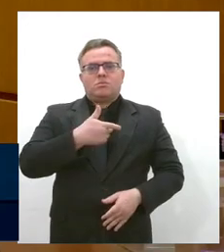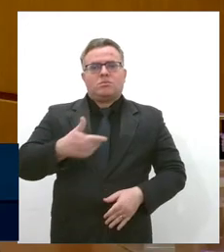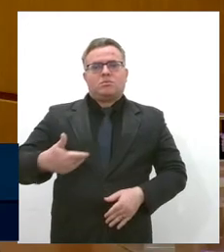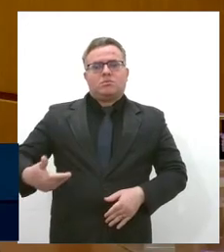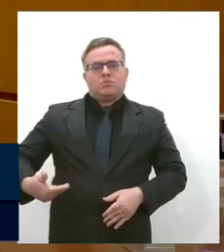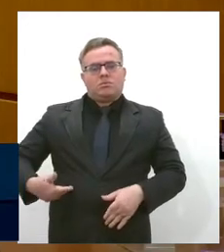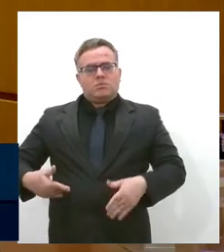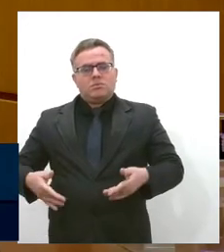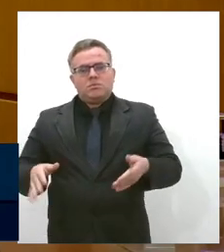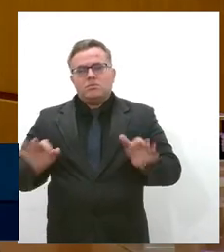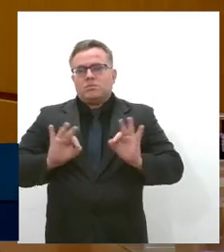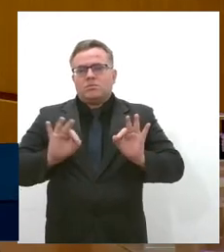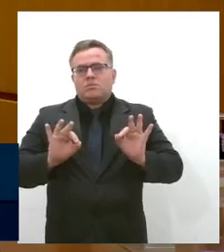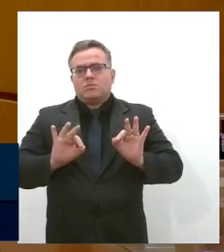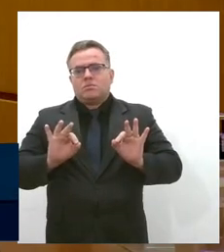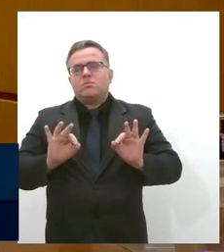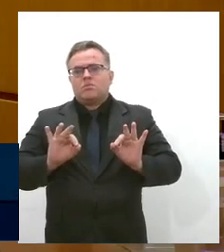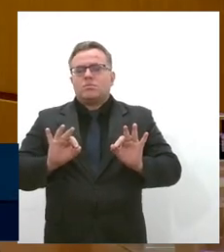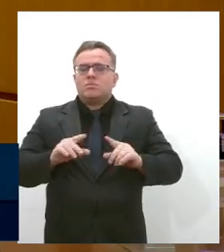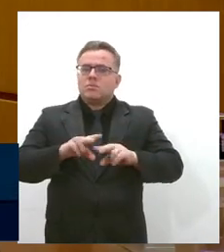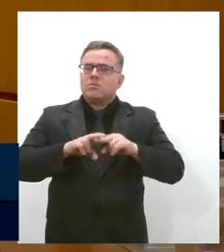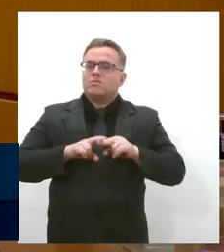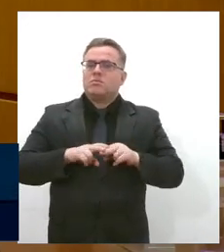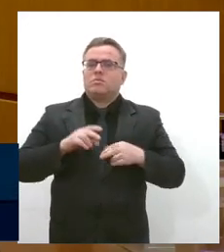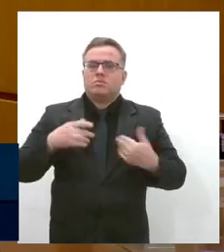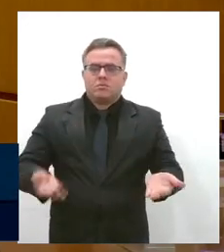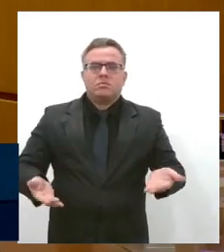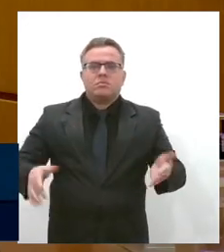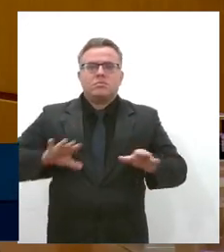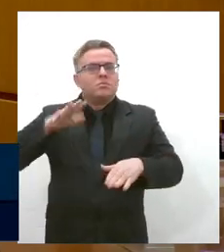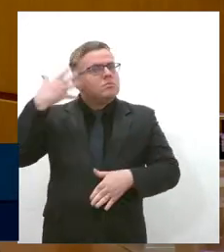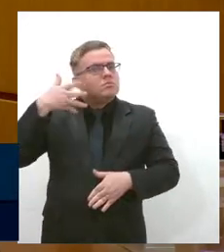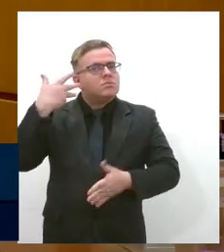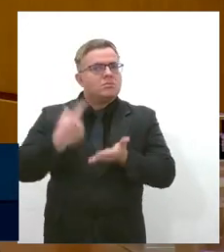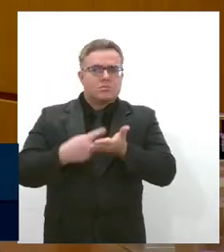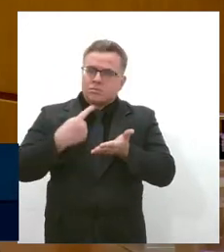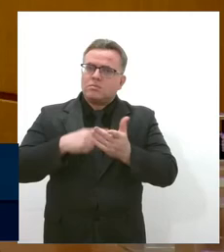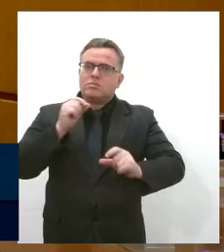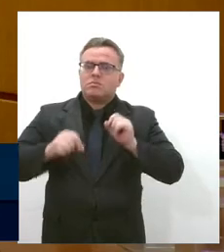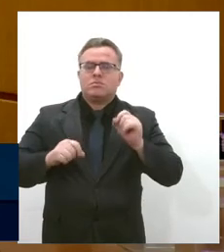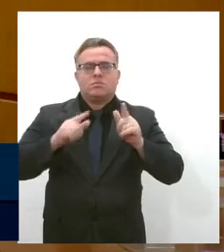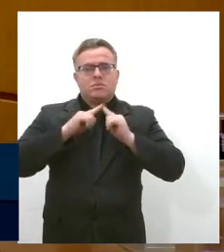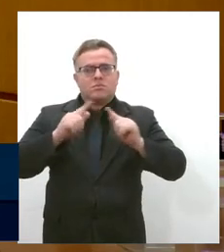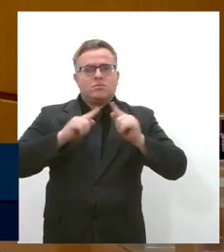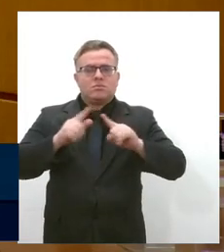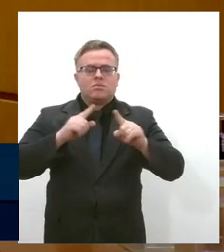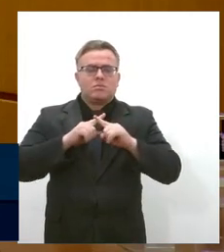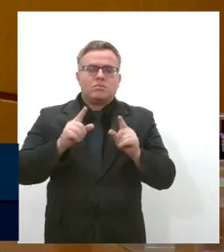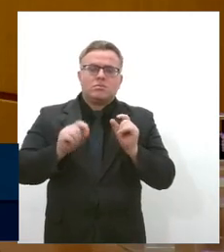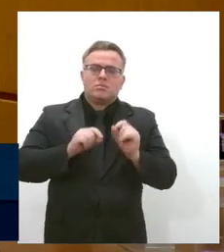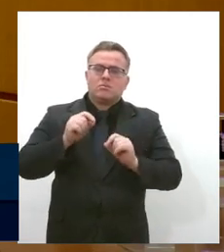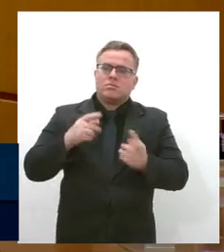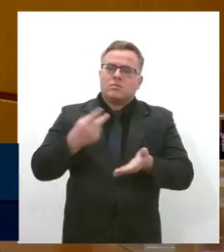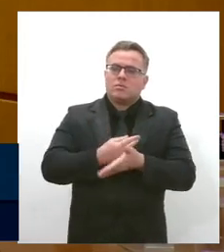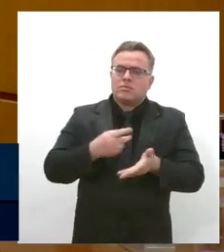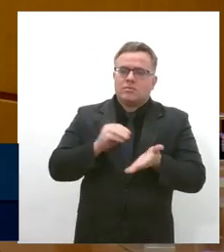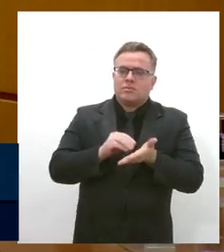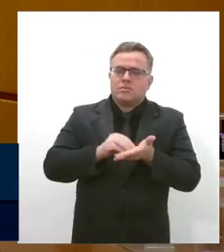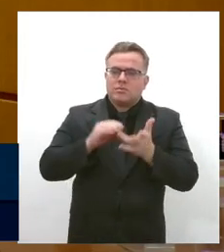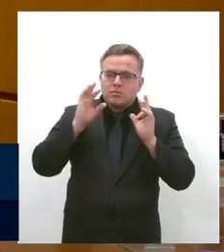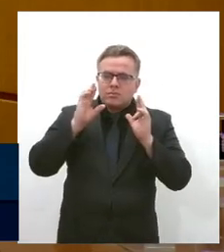essa realidade, denunciar como avança a falta de respeito sobre esses territórios de vida dos povos e